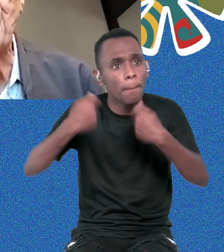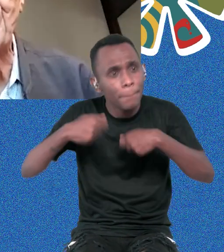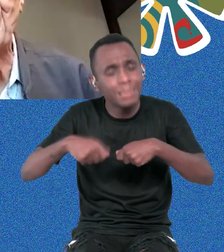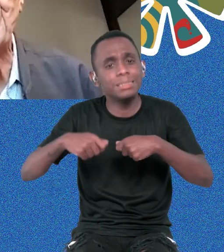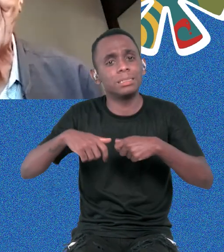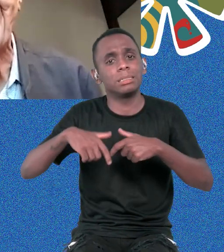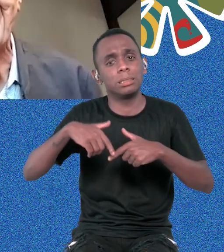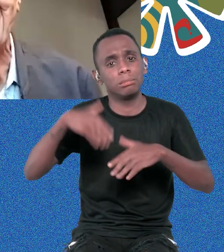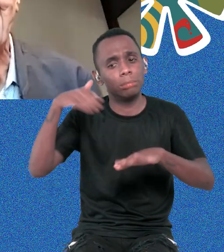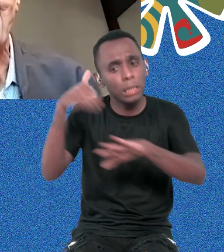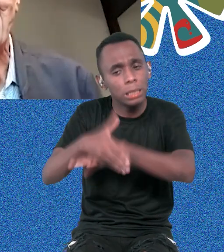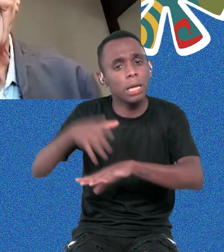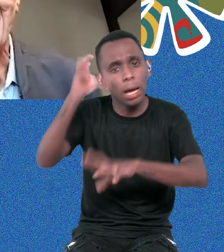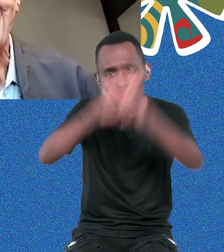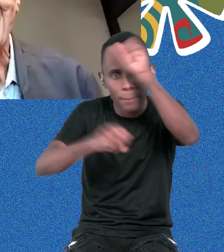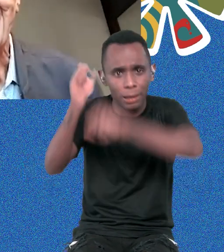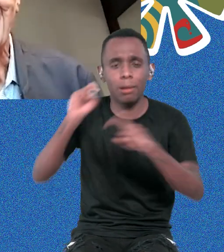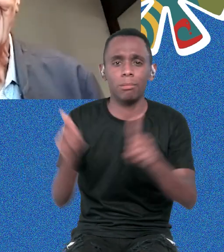o latifúndio do saber.